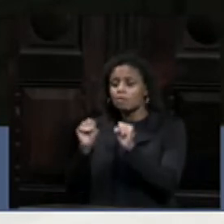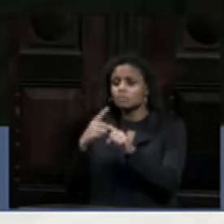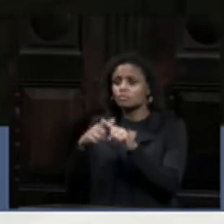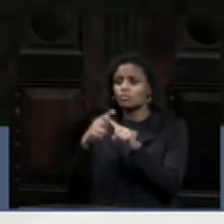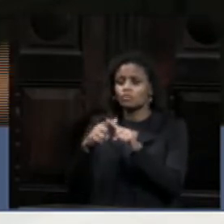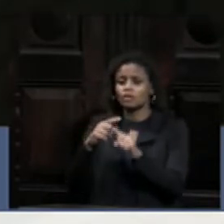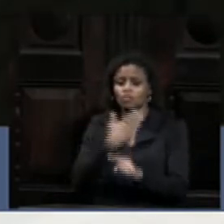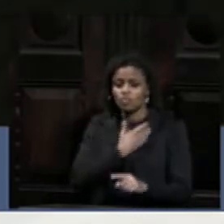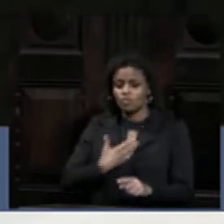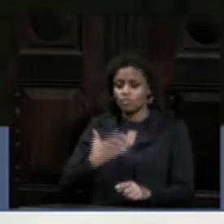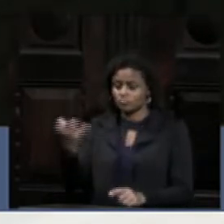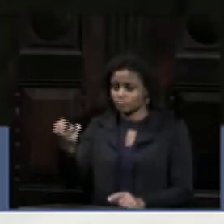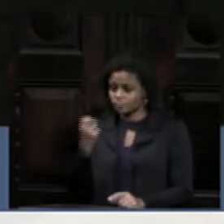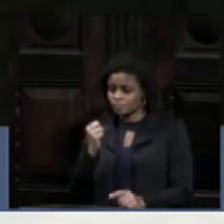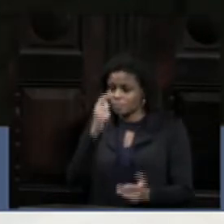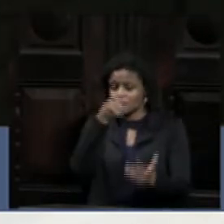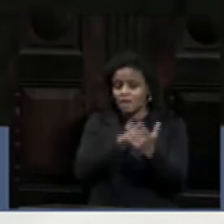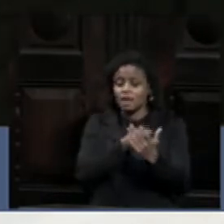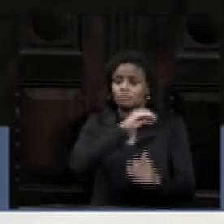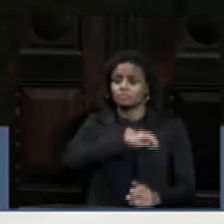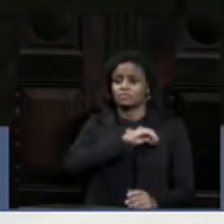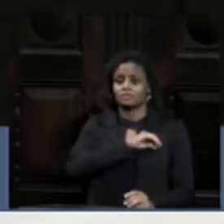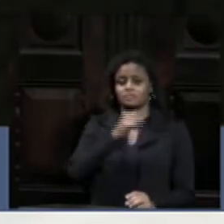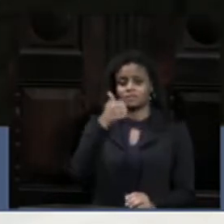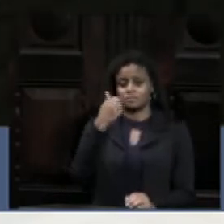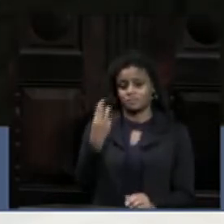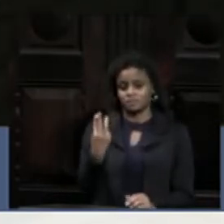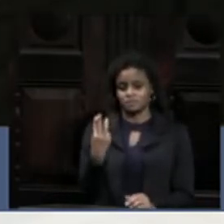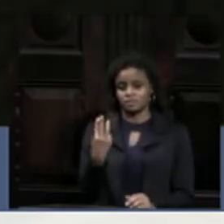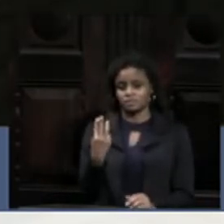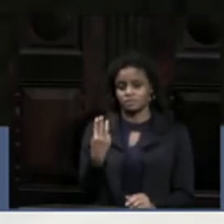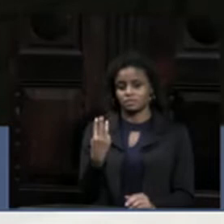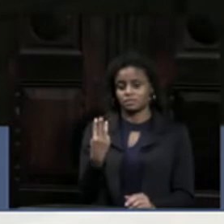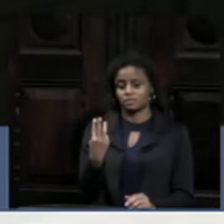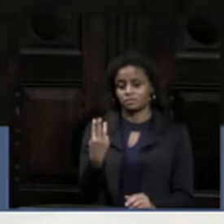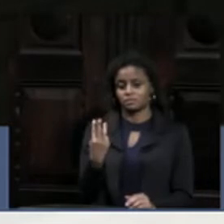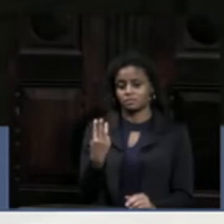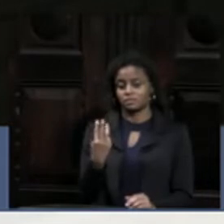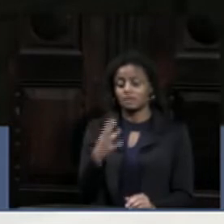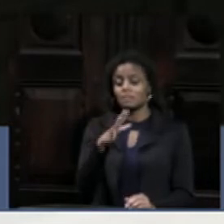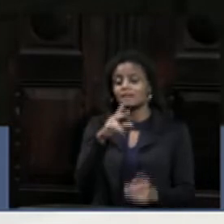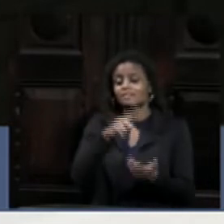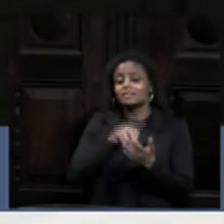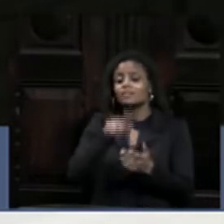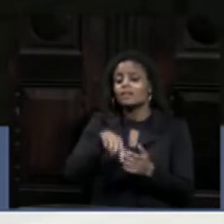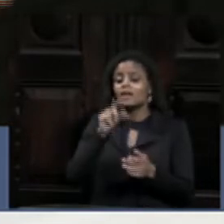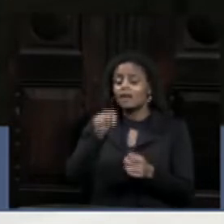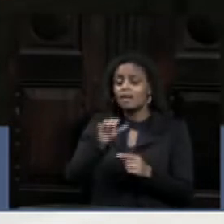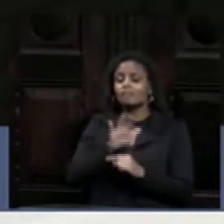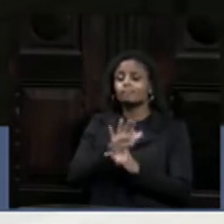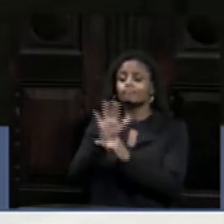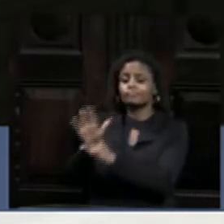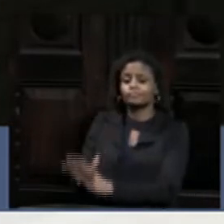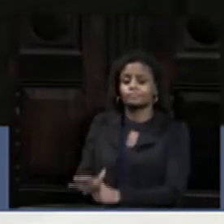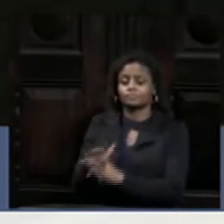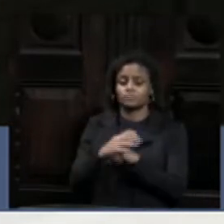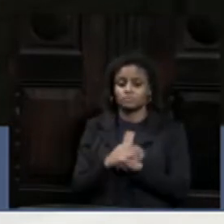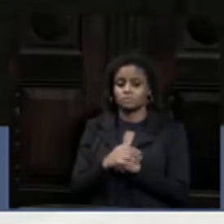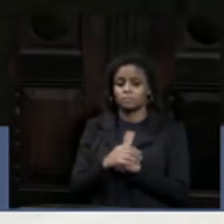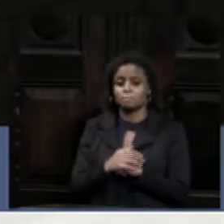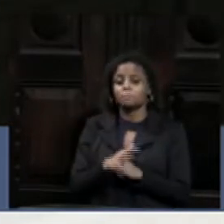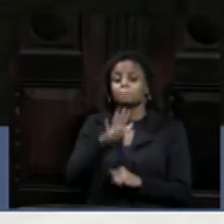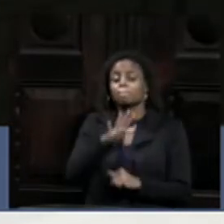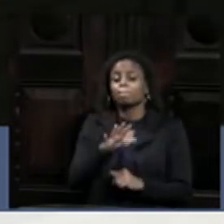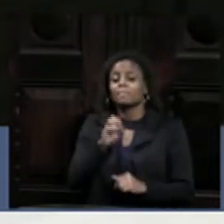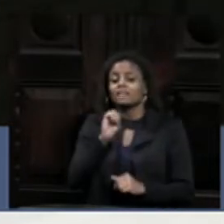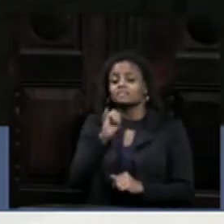13º. É assim que falam, como se não fosse mais um favor. Agora, quando chega para conceder